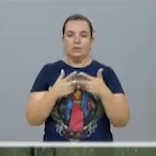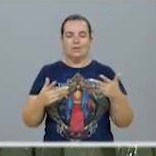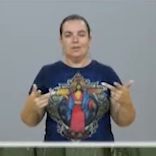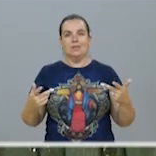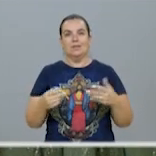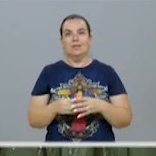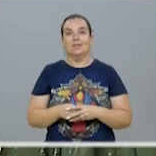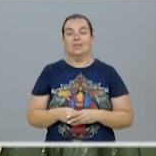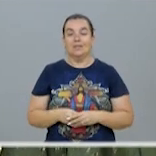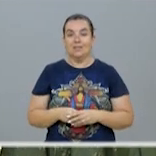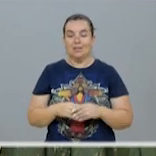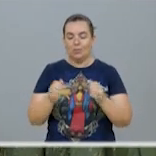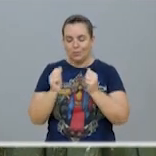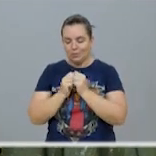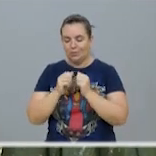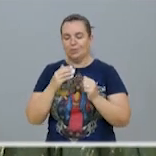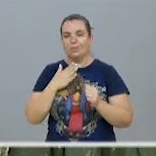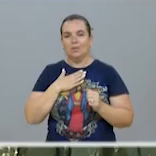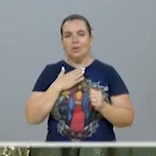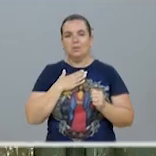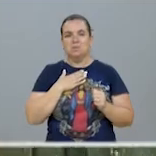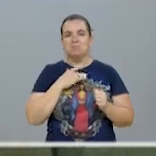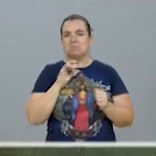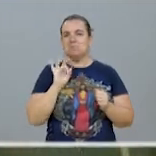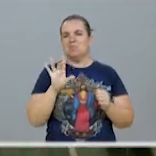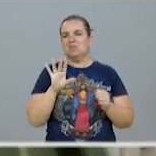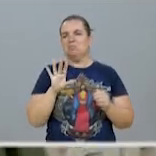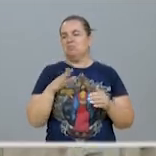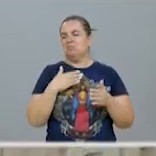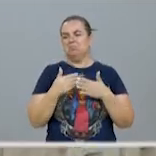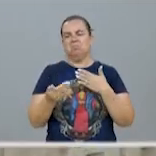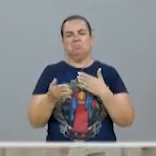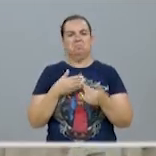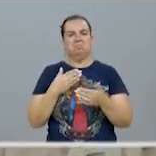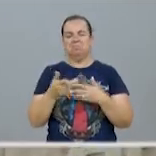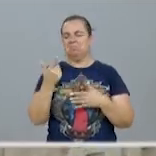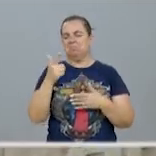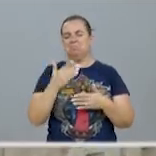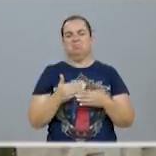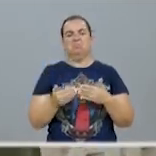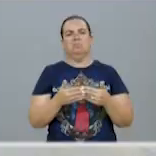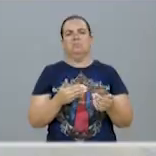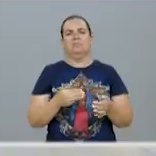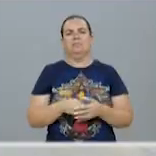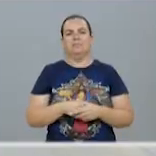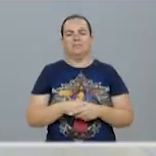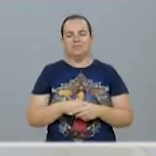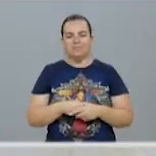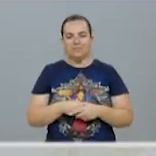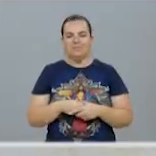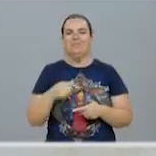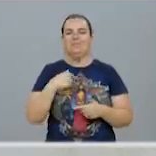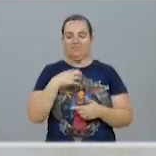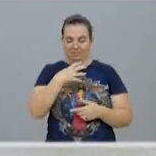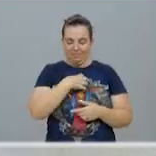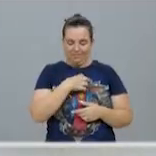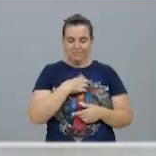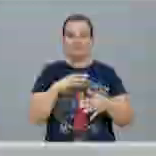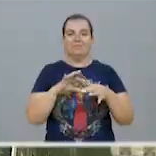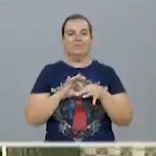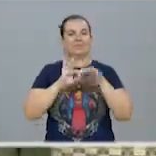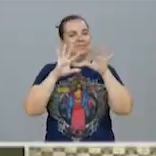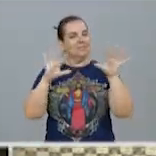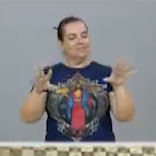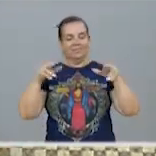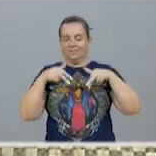torna-se secundário, e eu me sinto mais livre para caminhar. O jugo de Deus